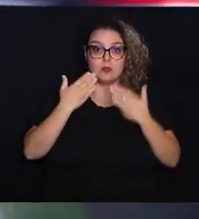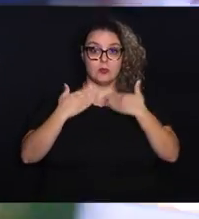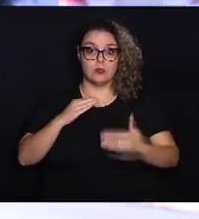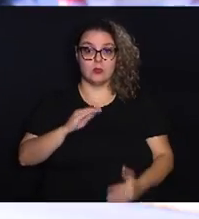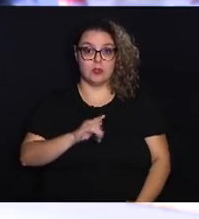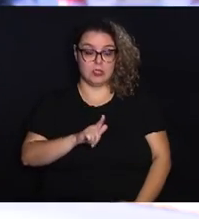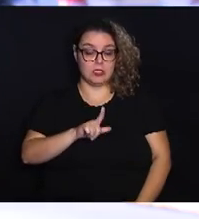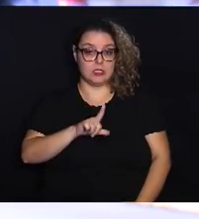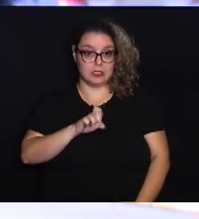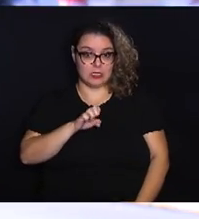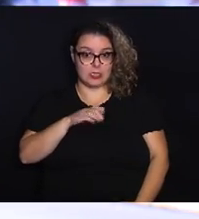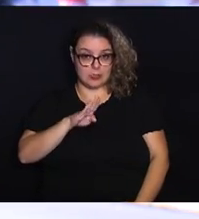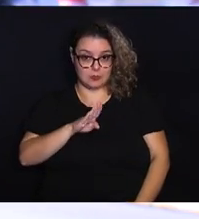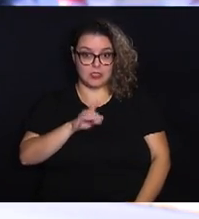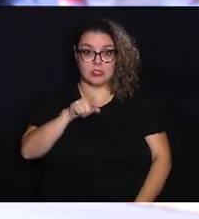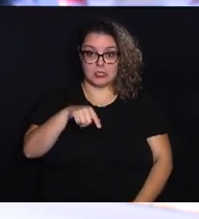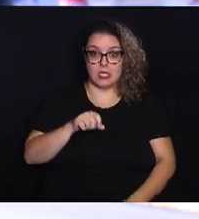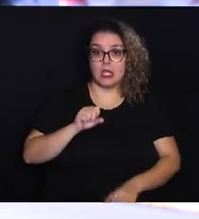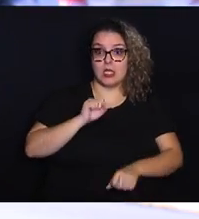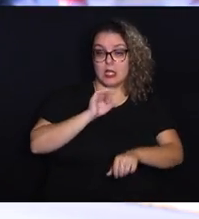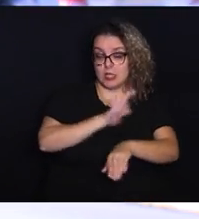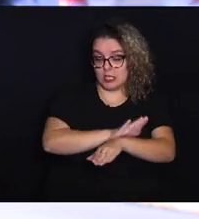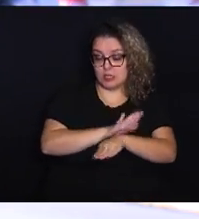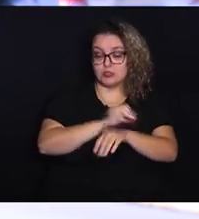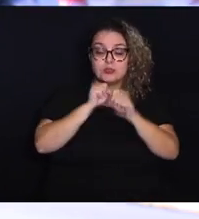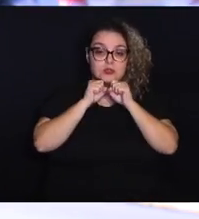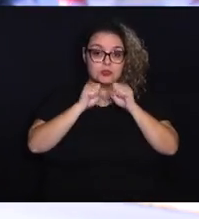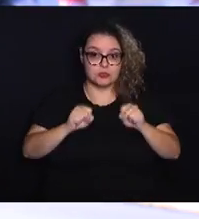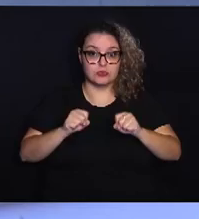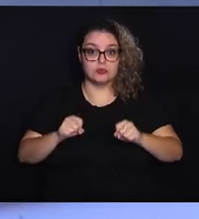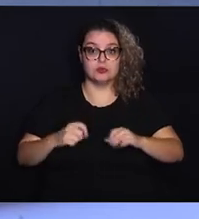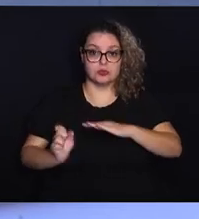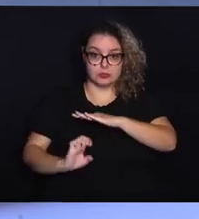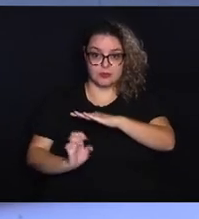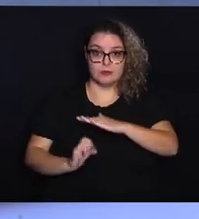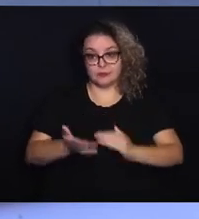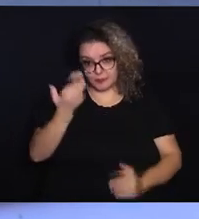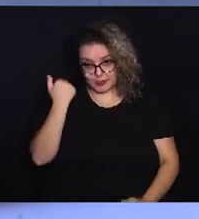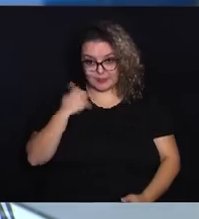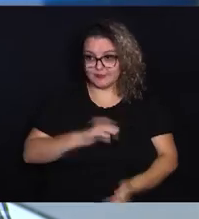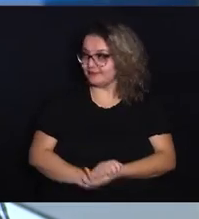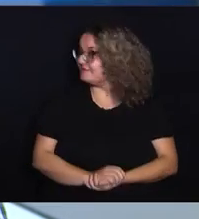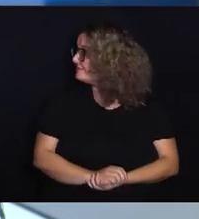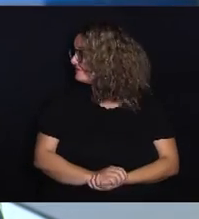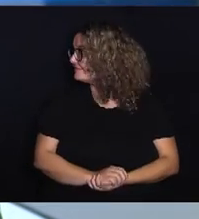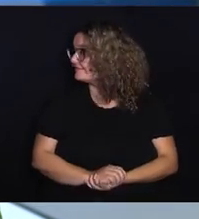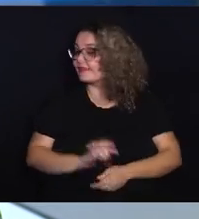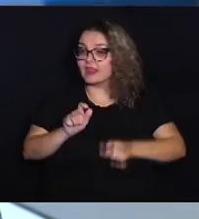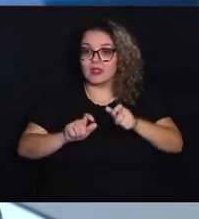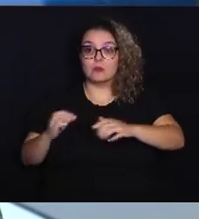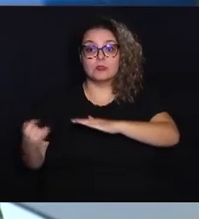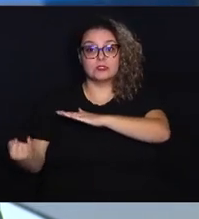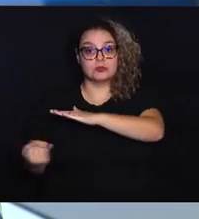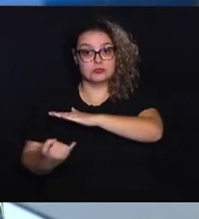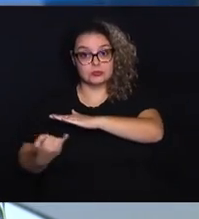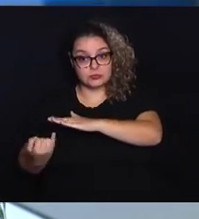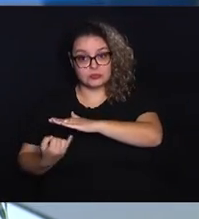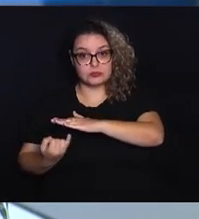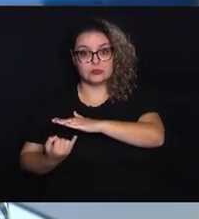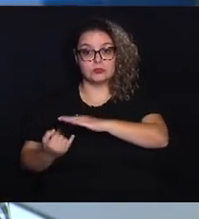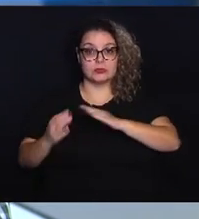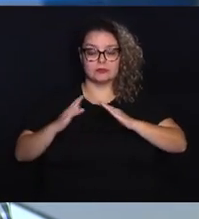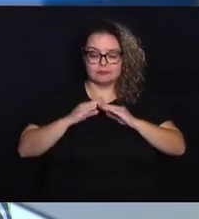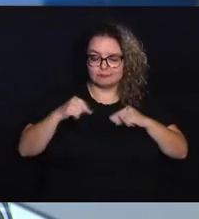mai a gente vai conversar com gleb Júnior que é assistente de negócios do sebrai vamos lá principalmente aquelas pessoas que estão na